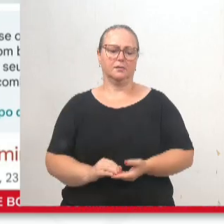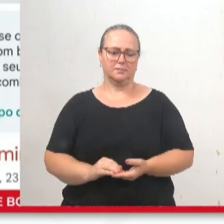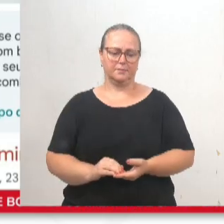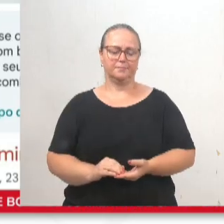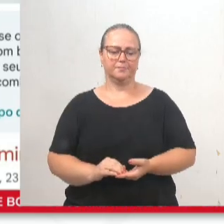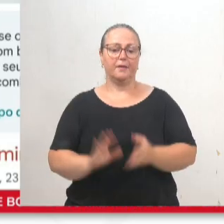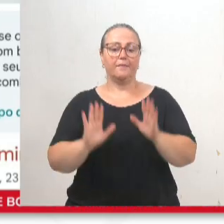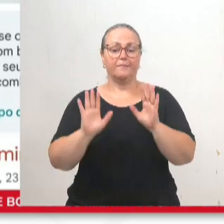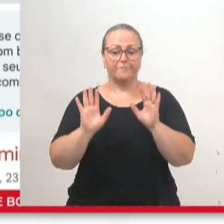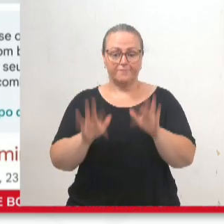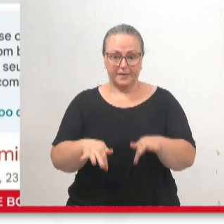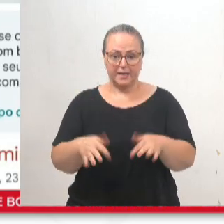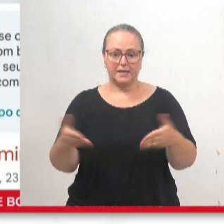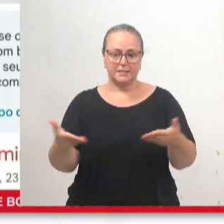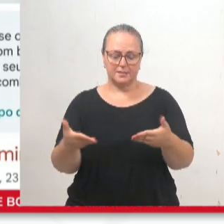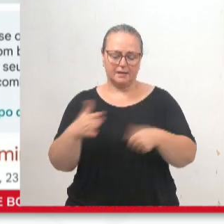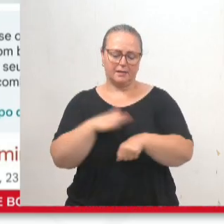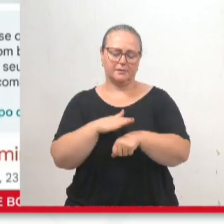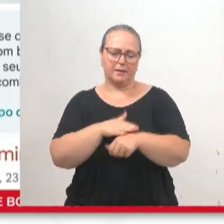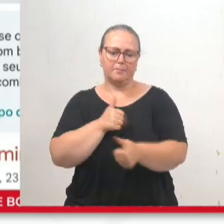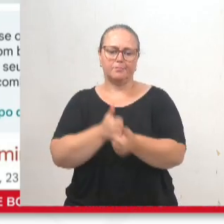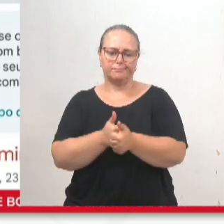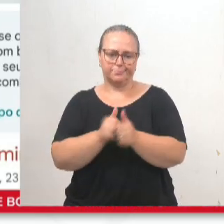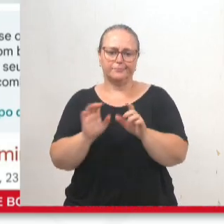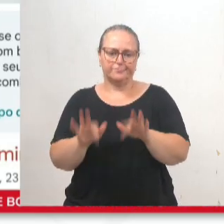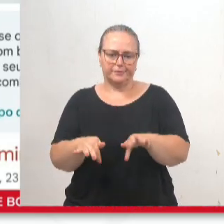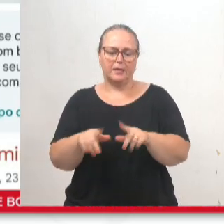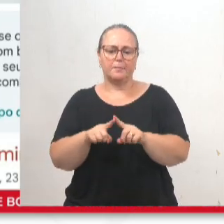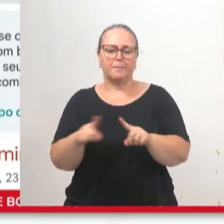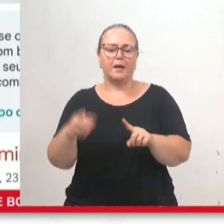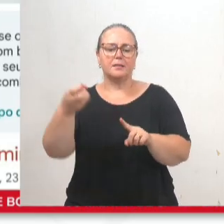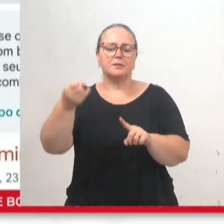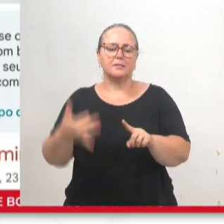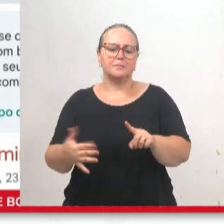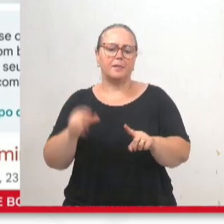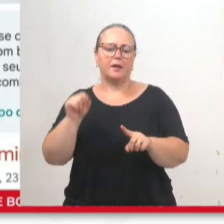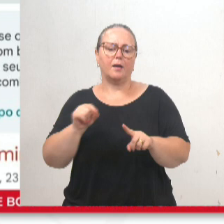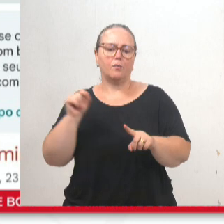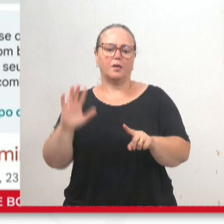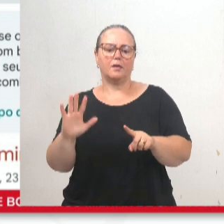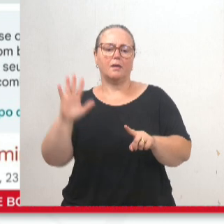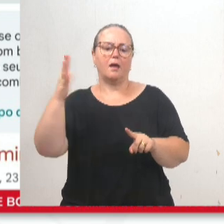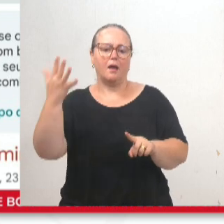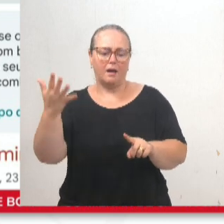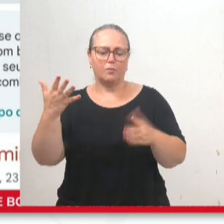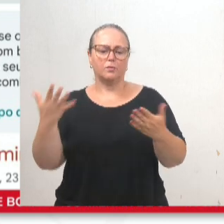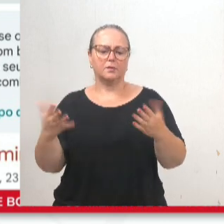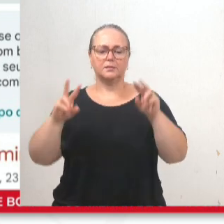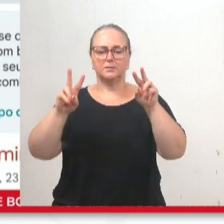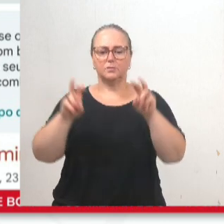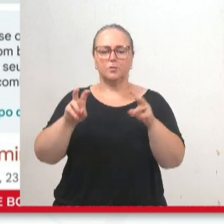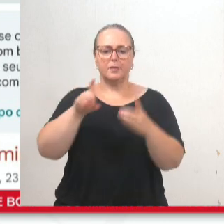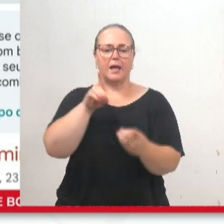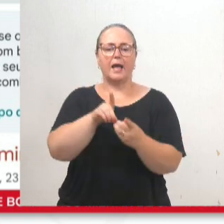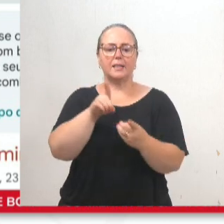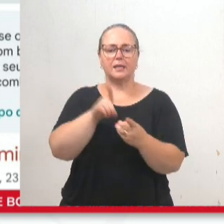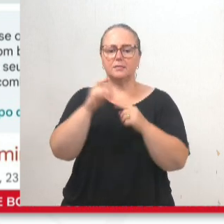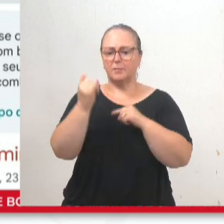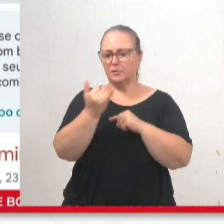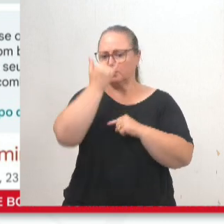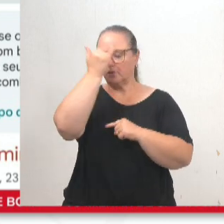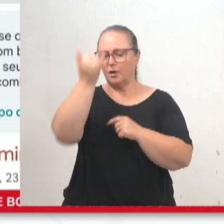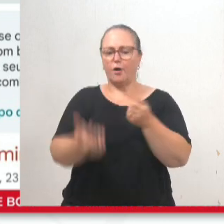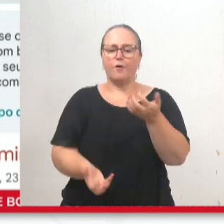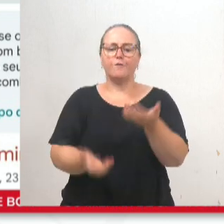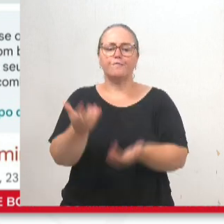para finalizar minha fala, que eu sei que meu tempo aqui é curto, eu só quero trazer alguns dados relacionados ao atendimento da ocorrência de incêndio